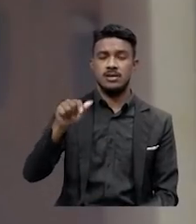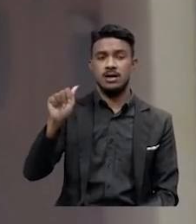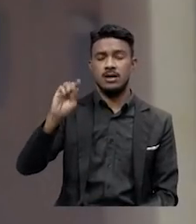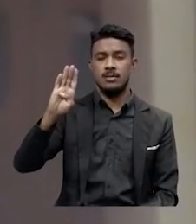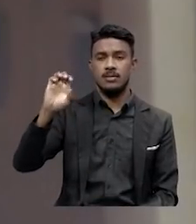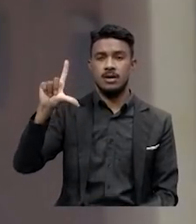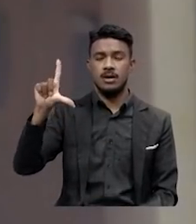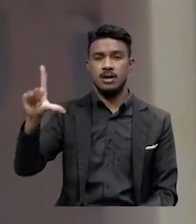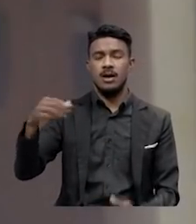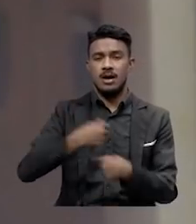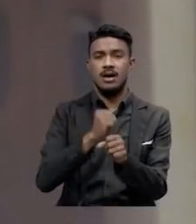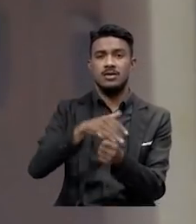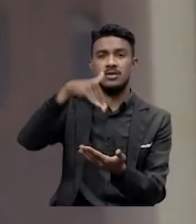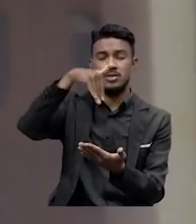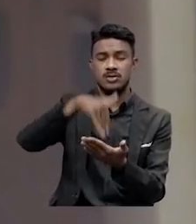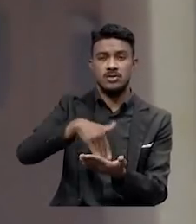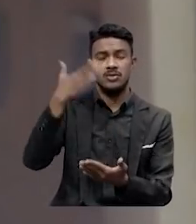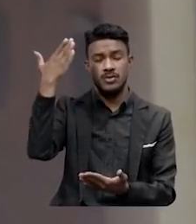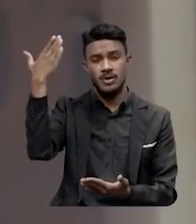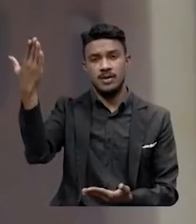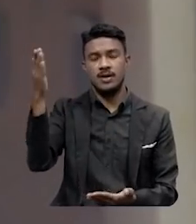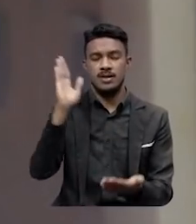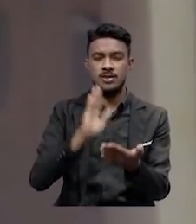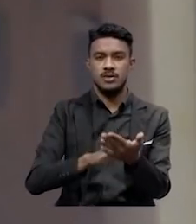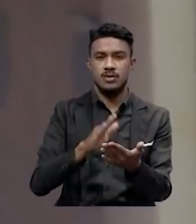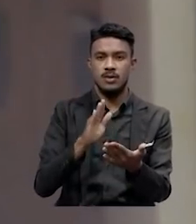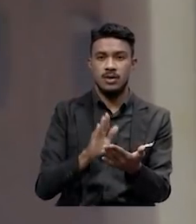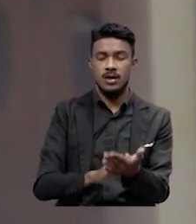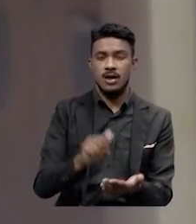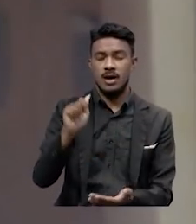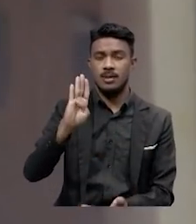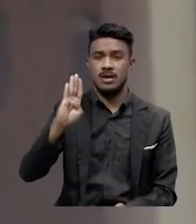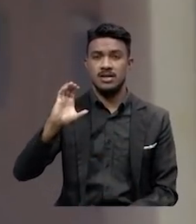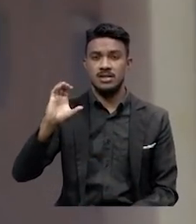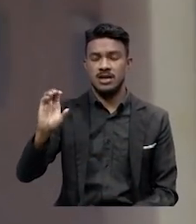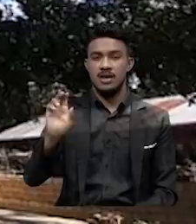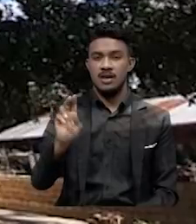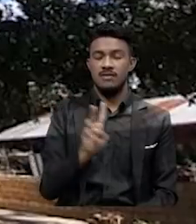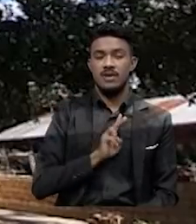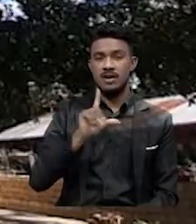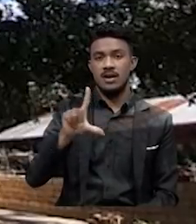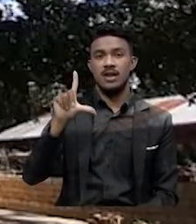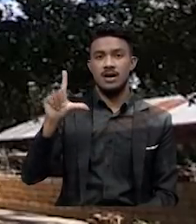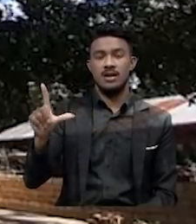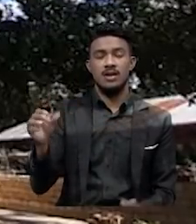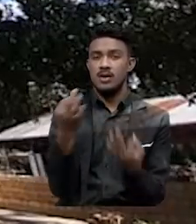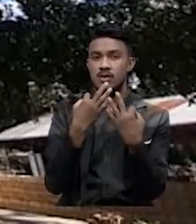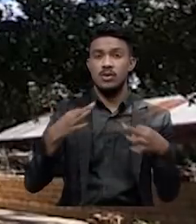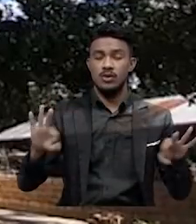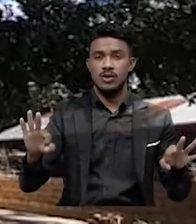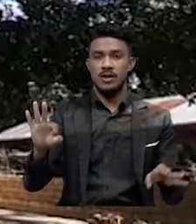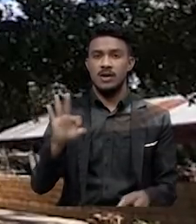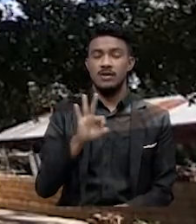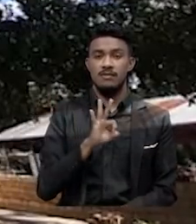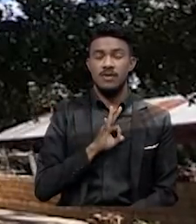nini estudo iha ensino primário iha escola ABC venilale no remata iha fatumaka iha